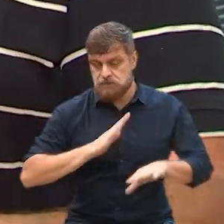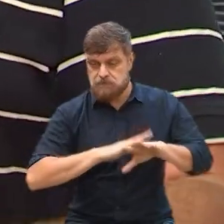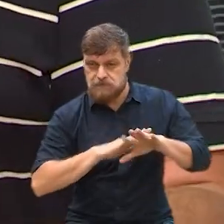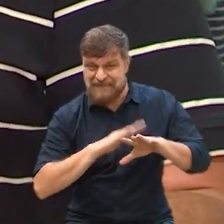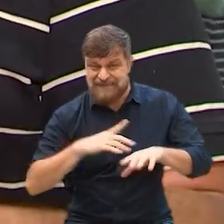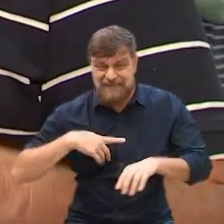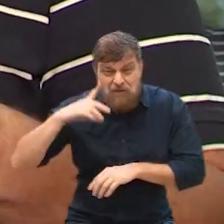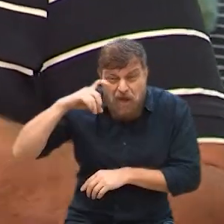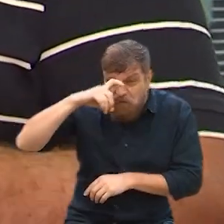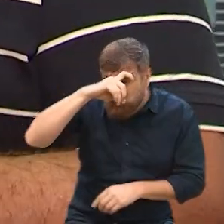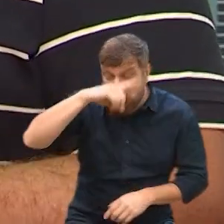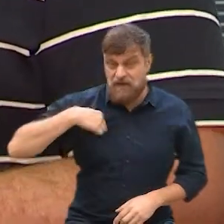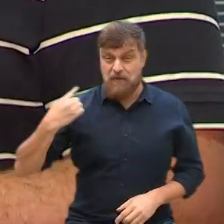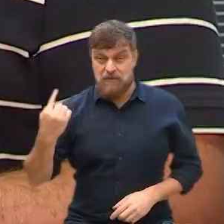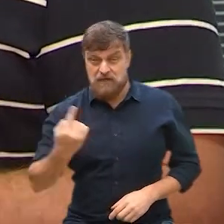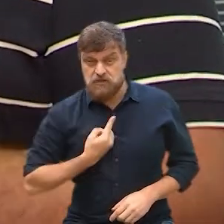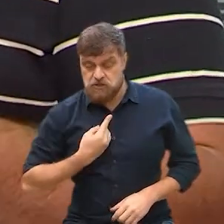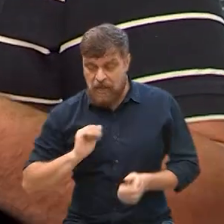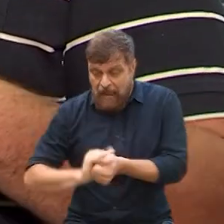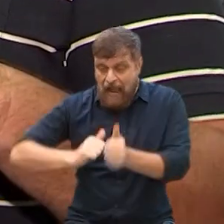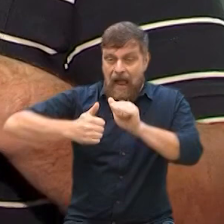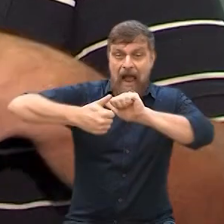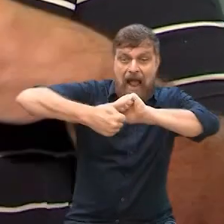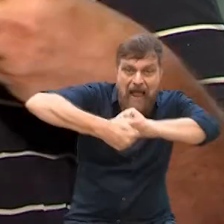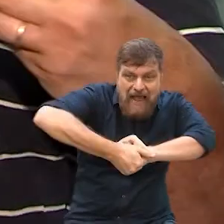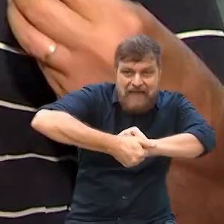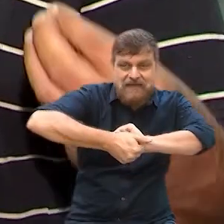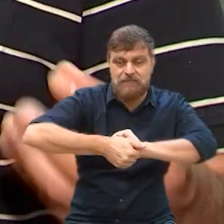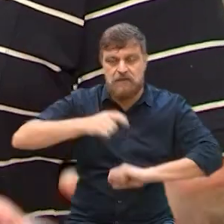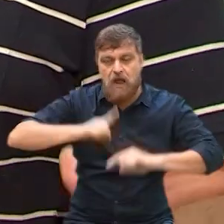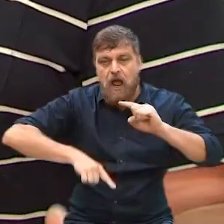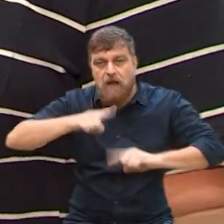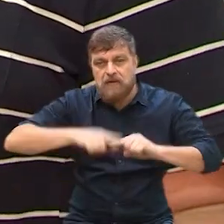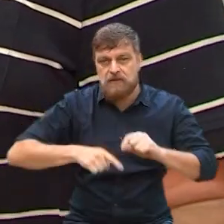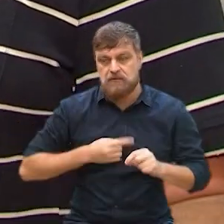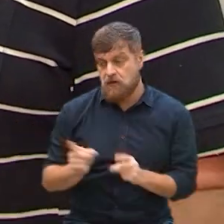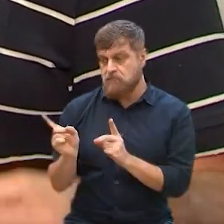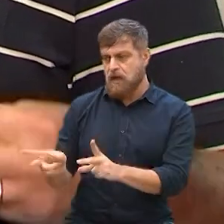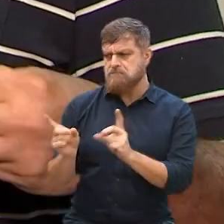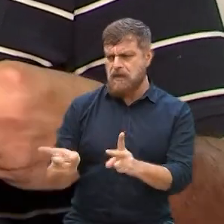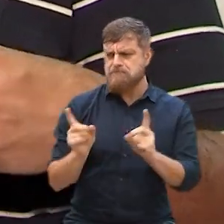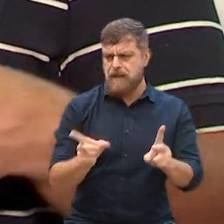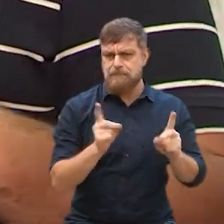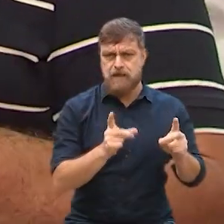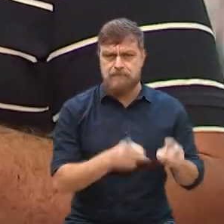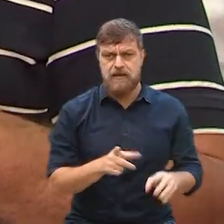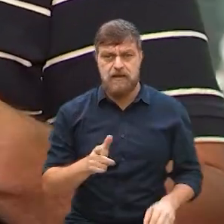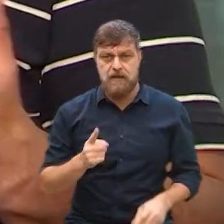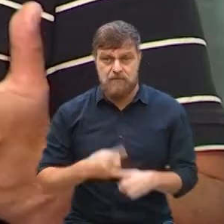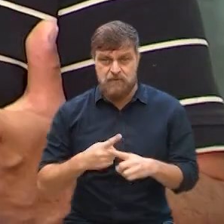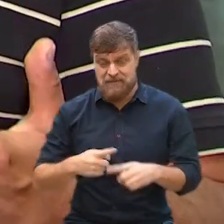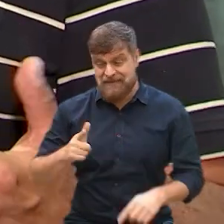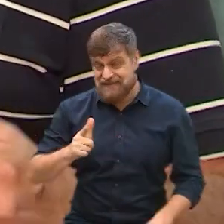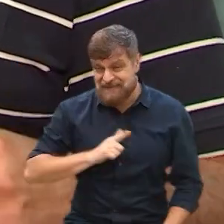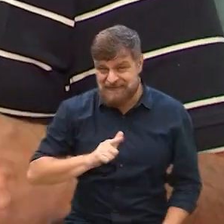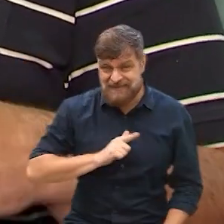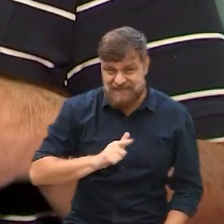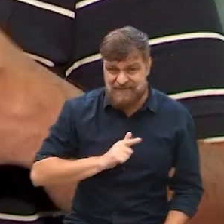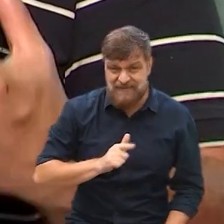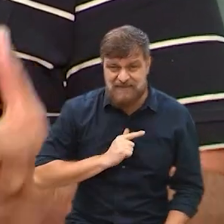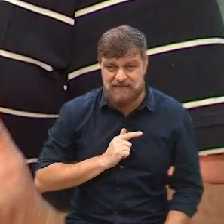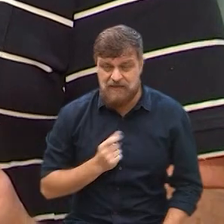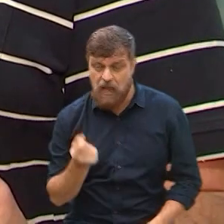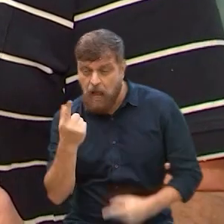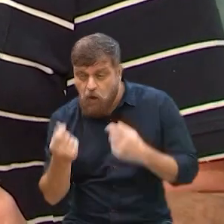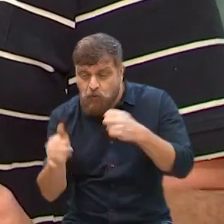muita dificuldade para adaptar o produto numa escala comercial, porque existem